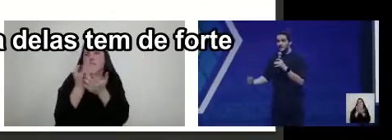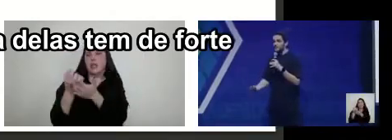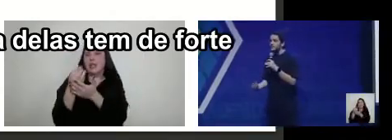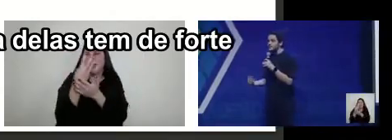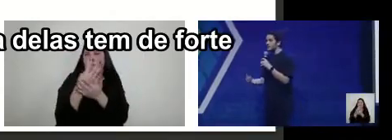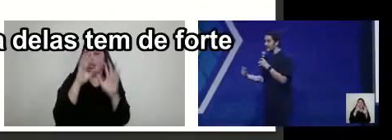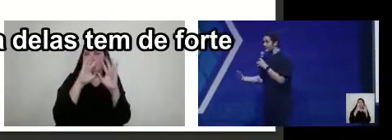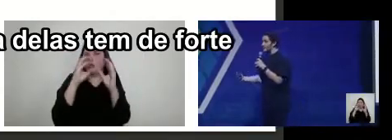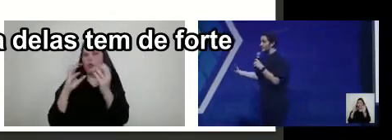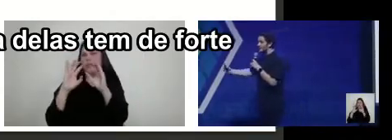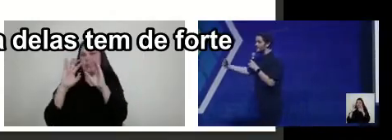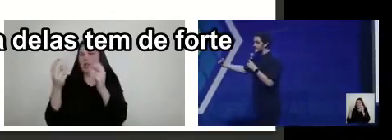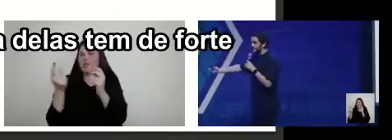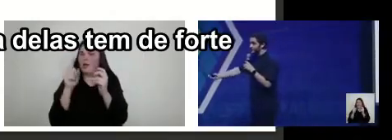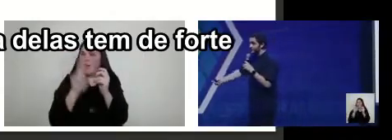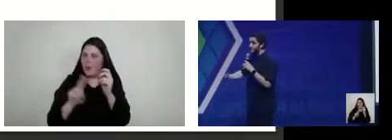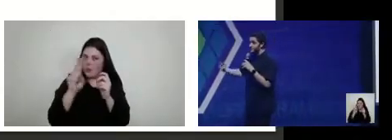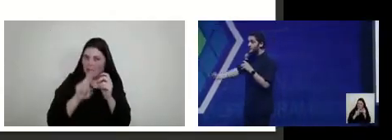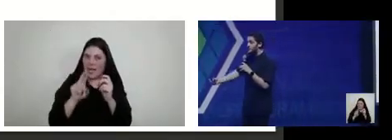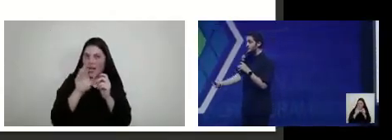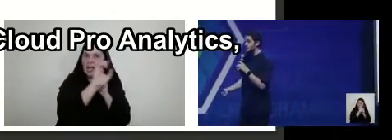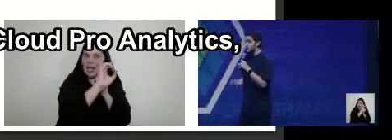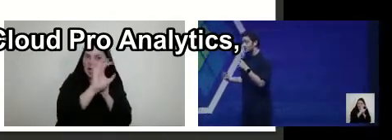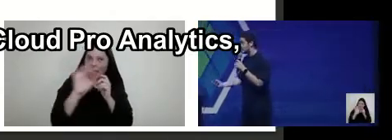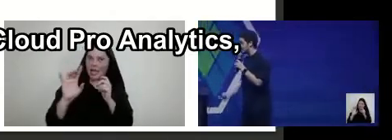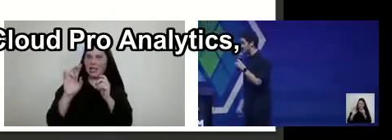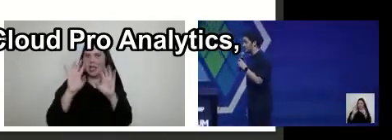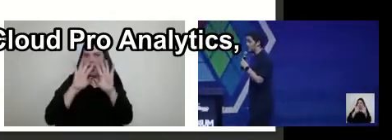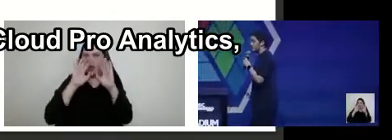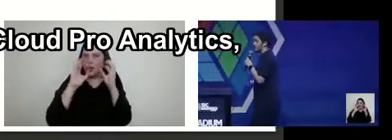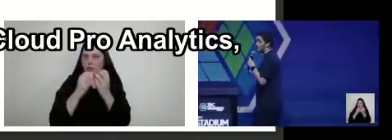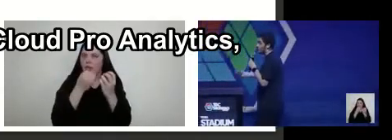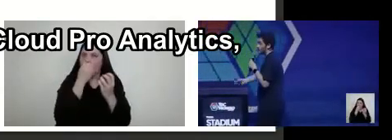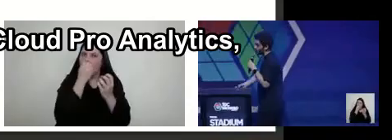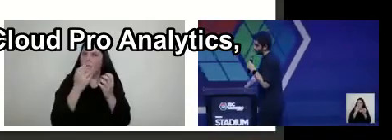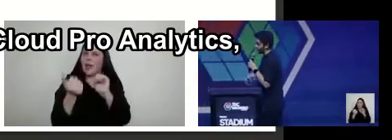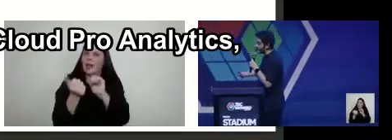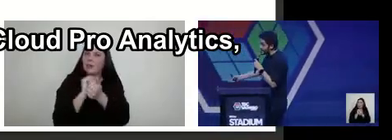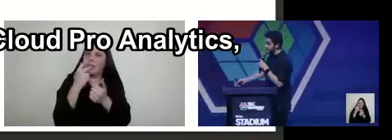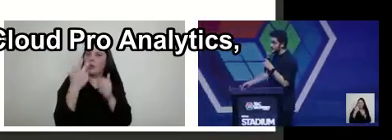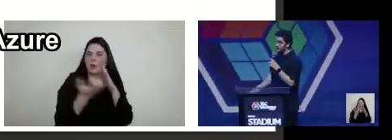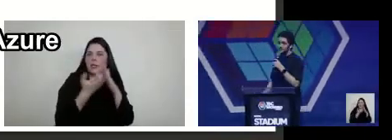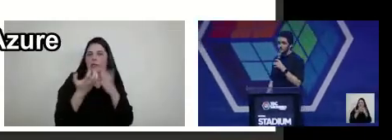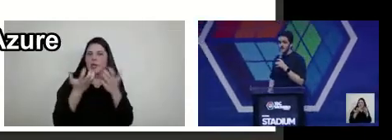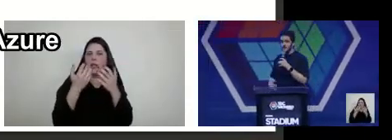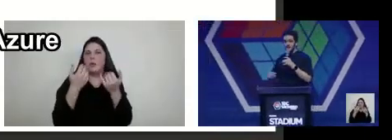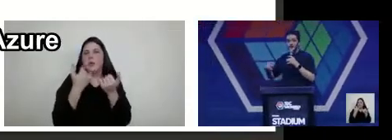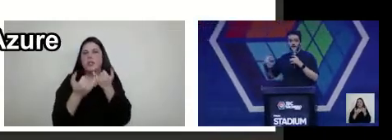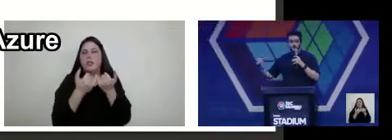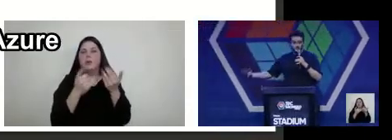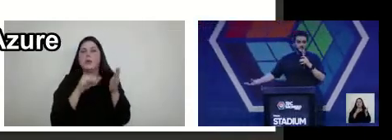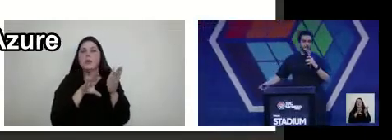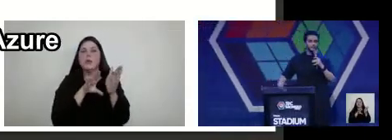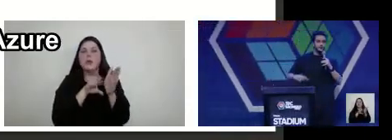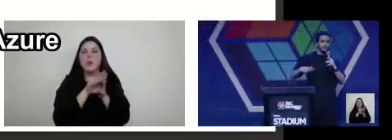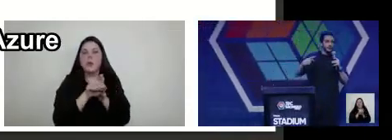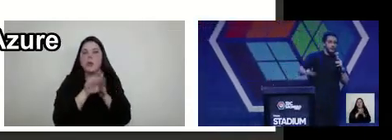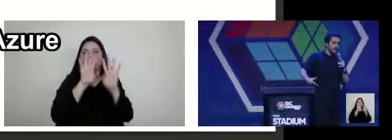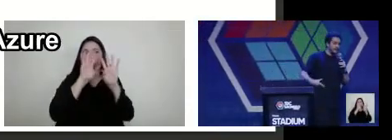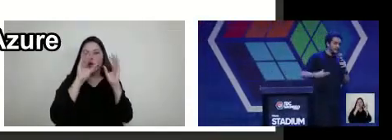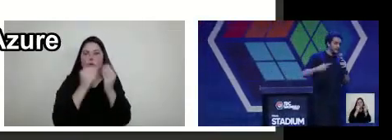você saber utilizar o que cada uma delas tem de forte para o seu contexto. Então você usa, por exemplo, a Google Cloud para Analytics, você usa, por